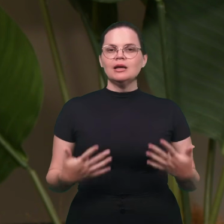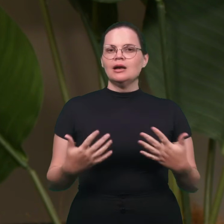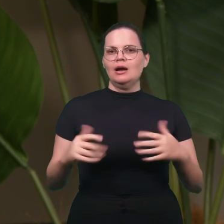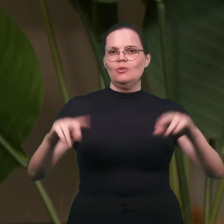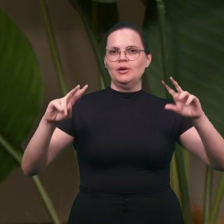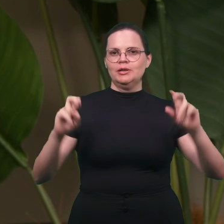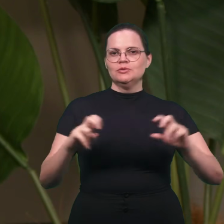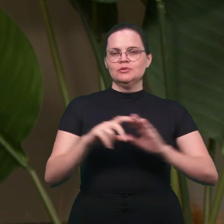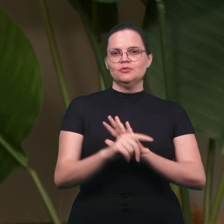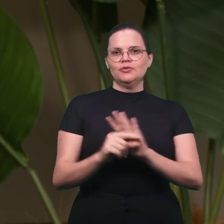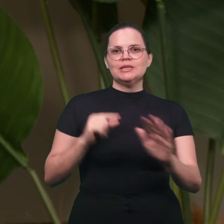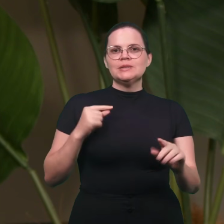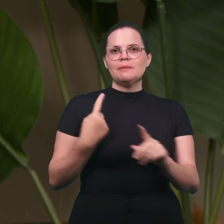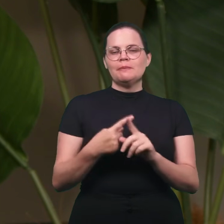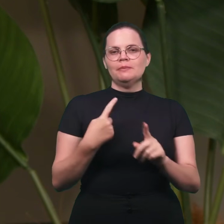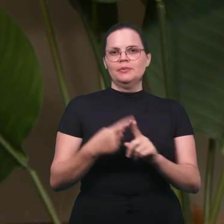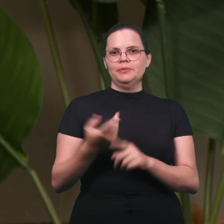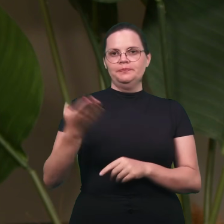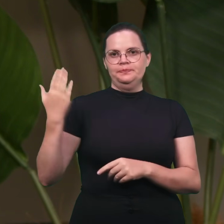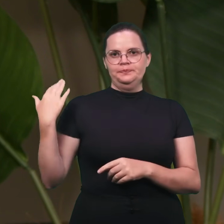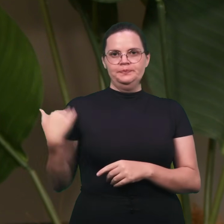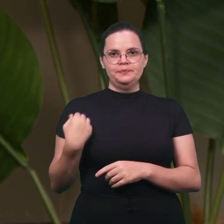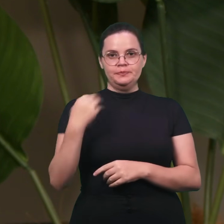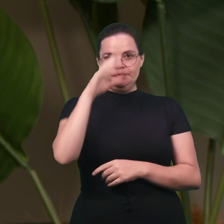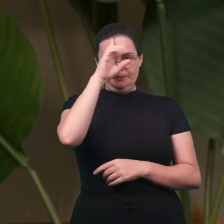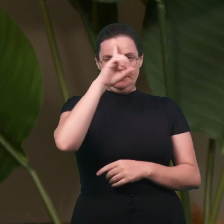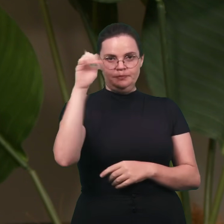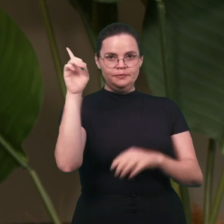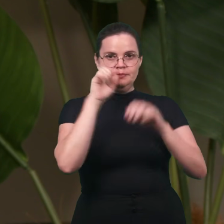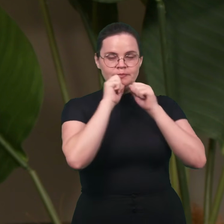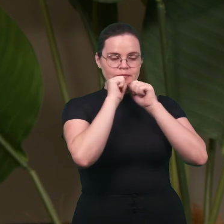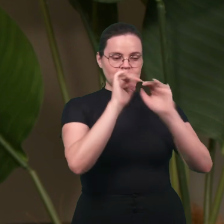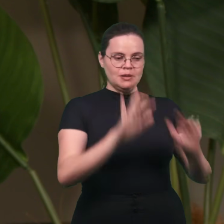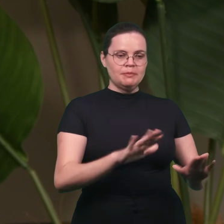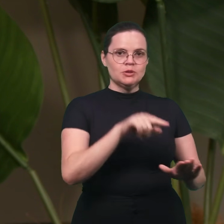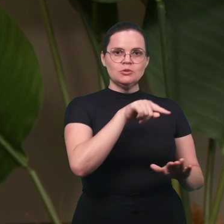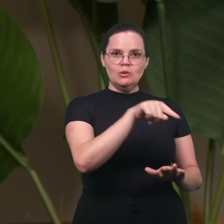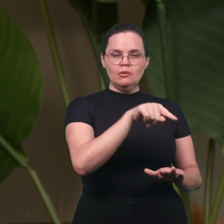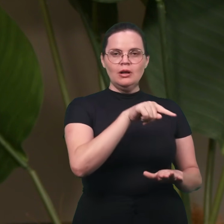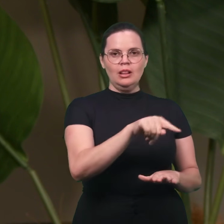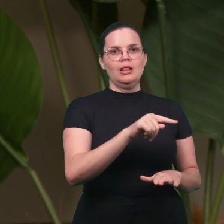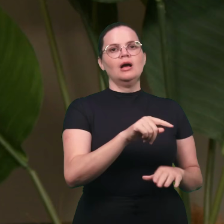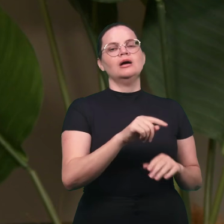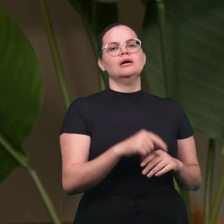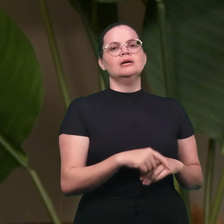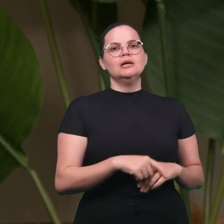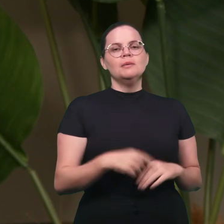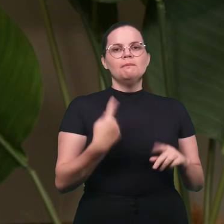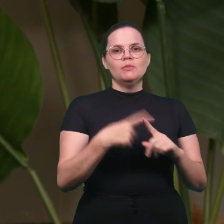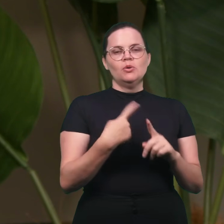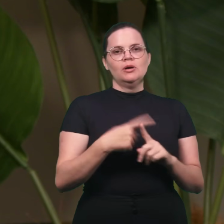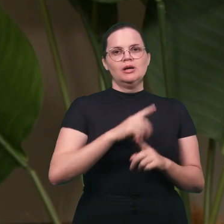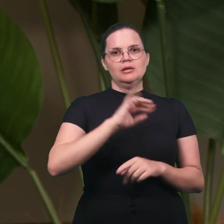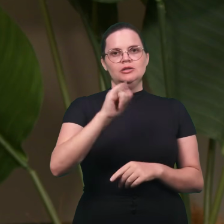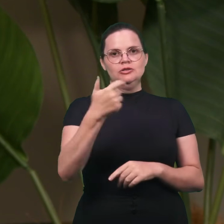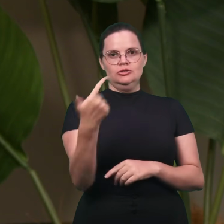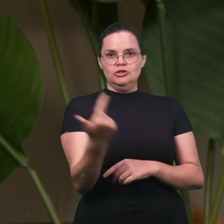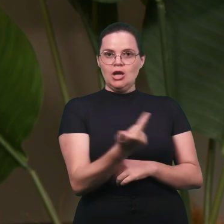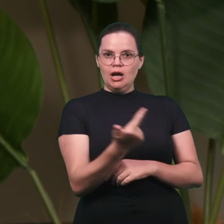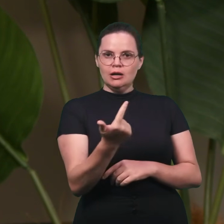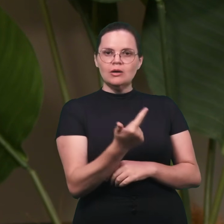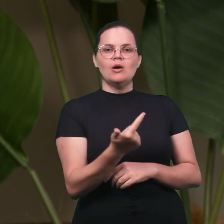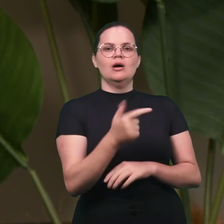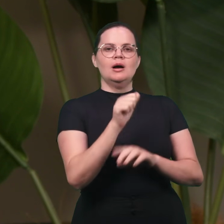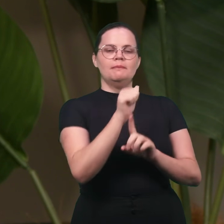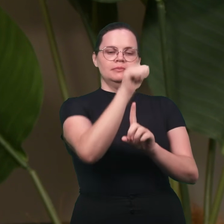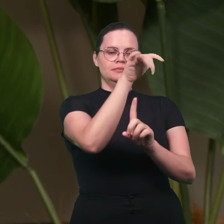da bênção de Israel para o seu filho José. Conhecemos muito bem a história de José, sabemos